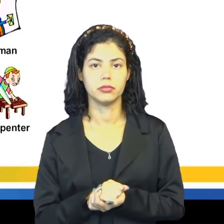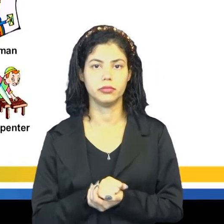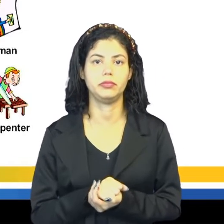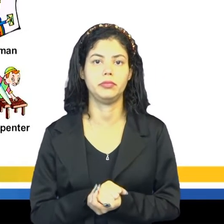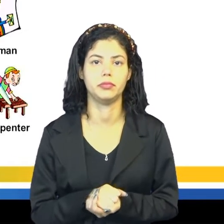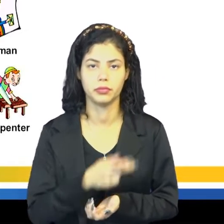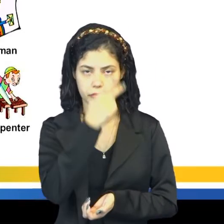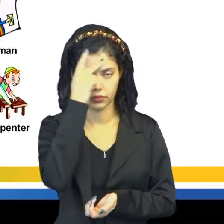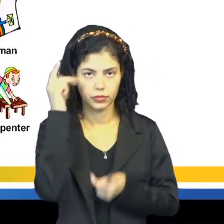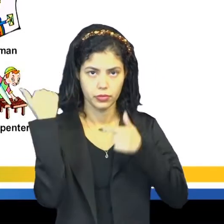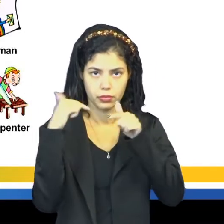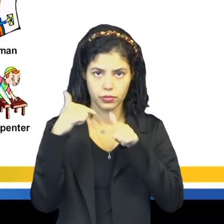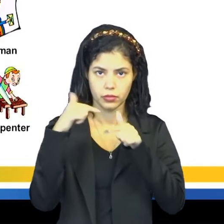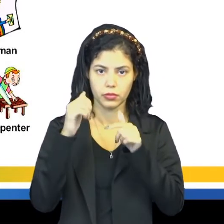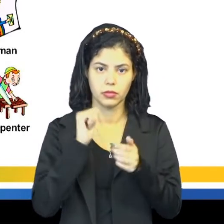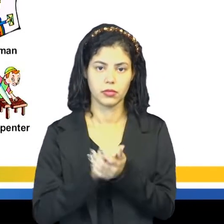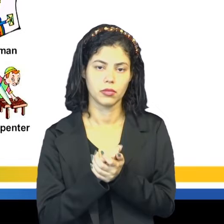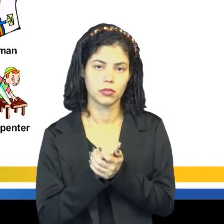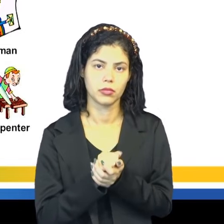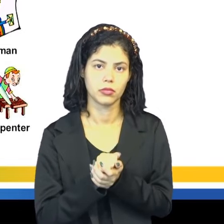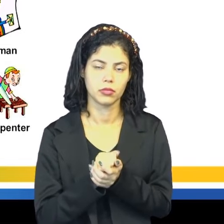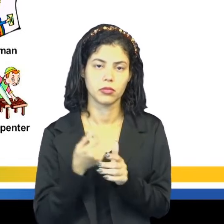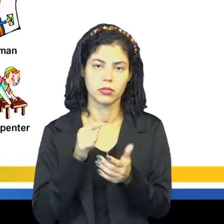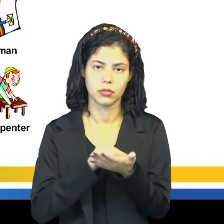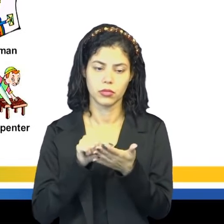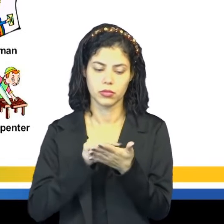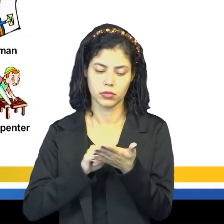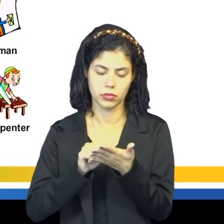cashier, que é a pessoa que trabalha no caixa.